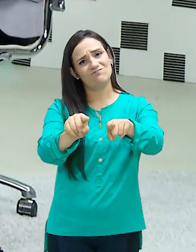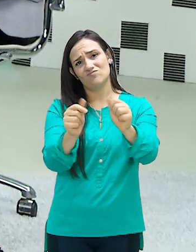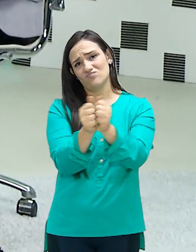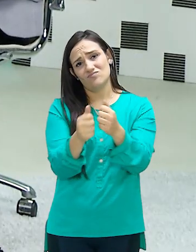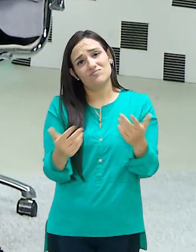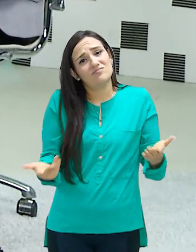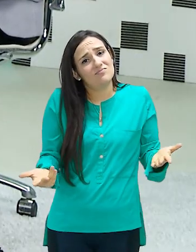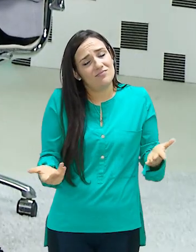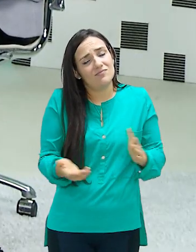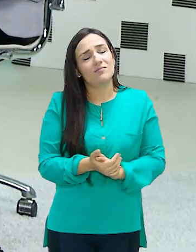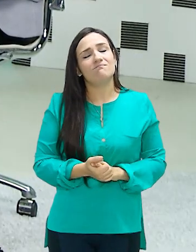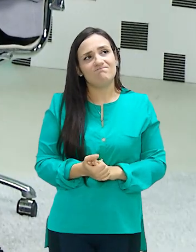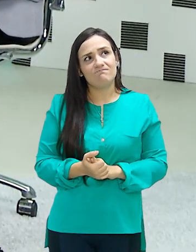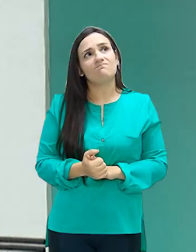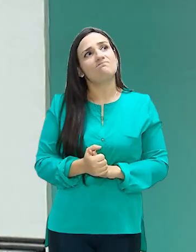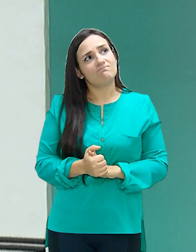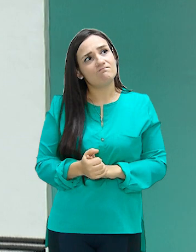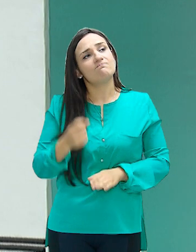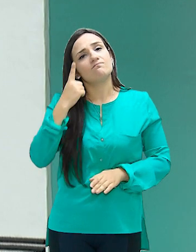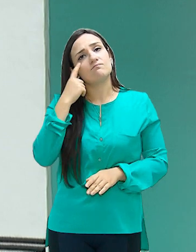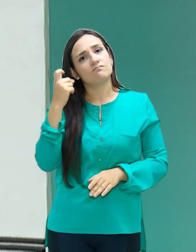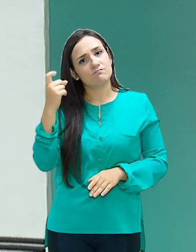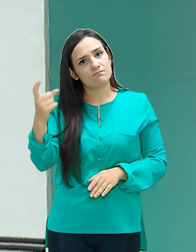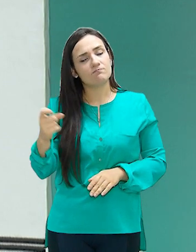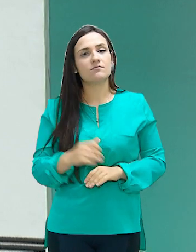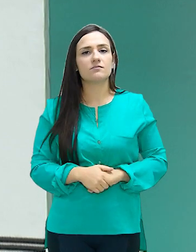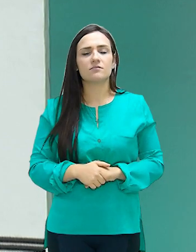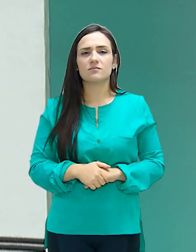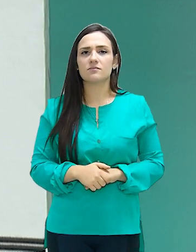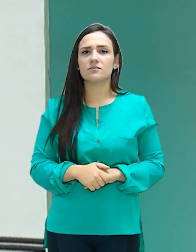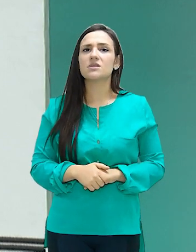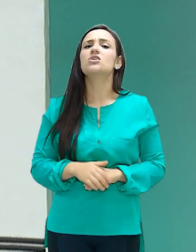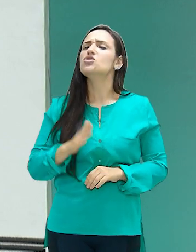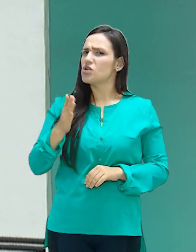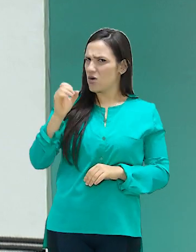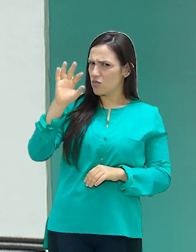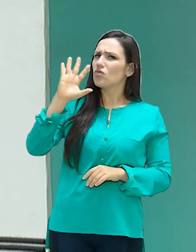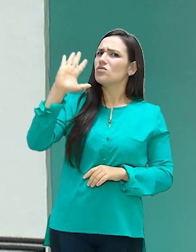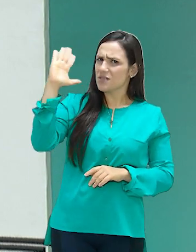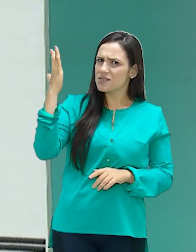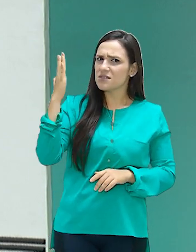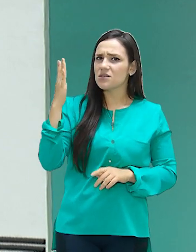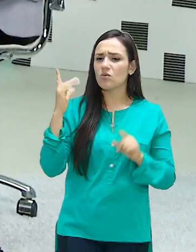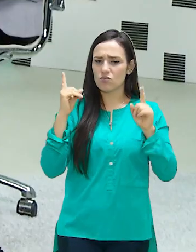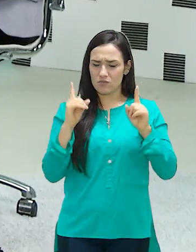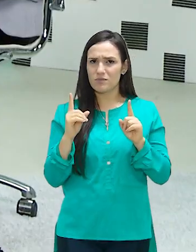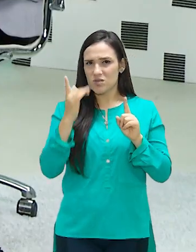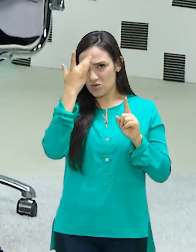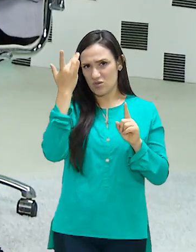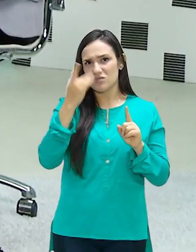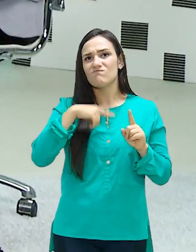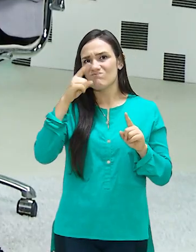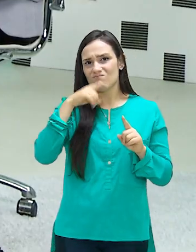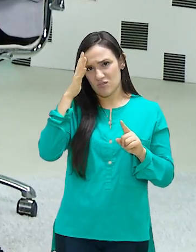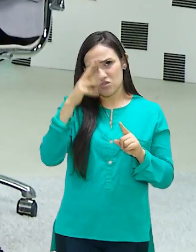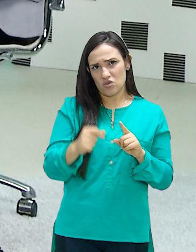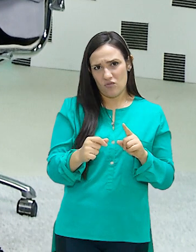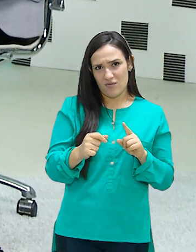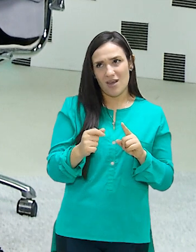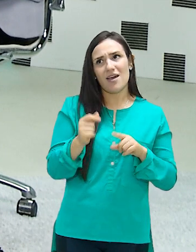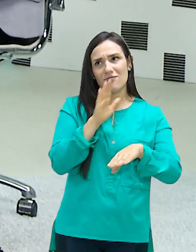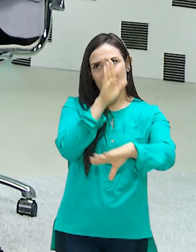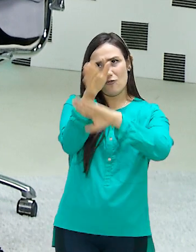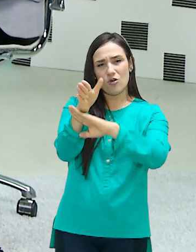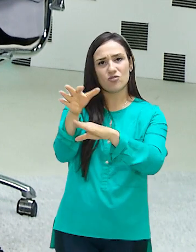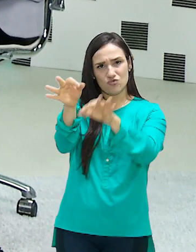né? Exatamente isso. Interessante. Algum caso já foi para o judiciário, porque vocês não conseguiram resolver? Já aconteceu. Muitos? Poucos?